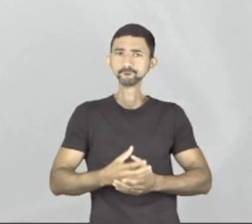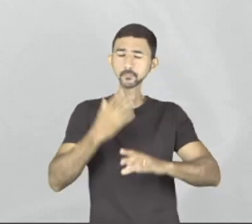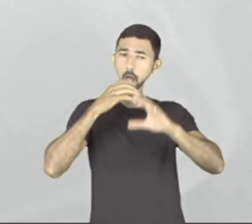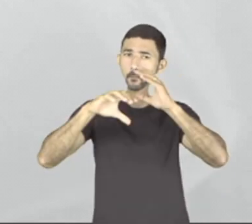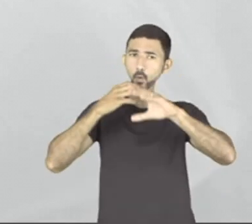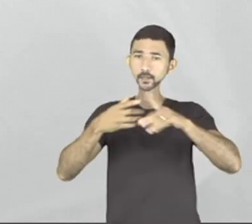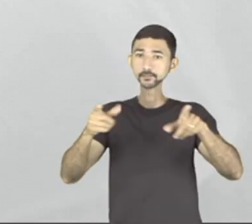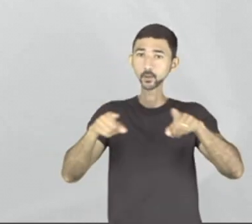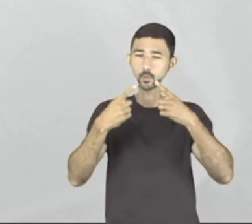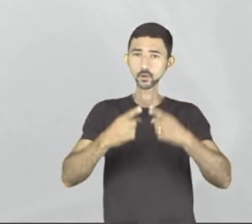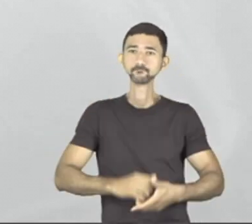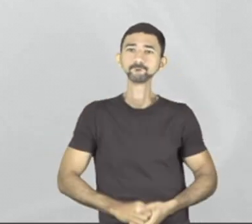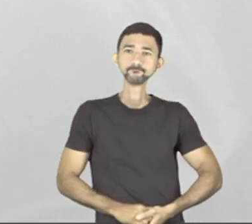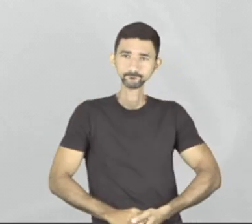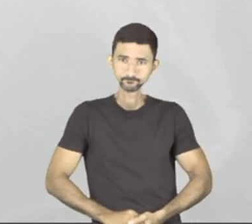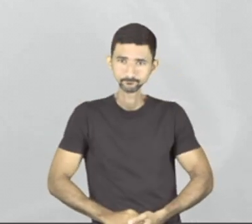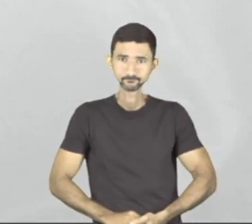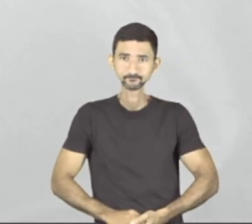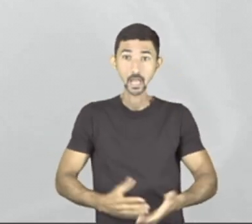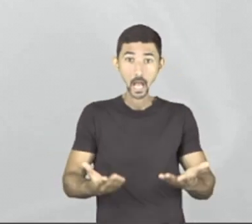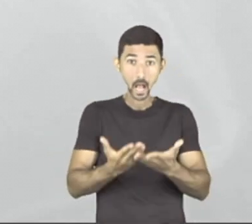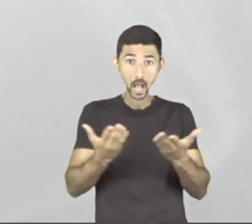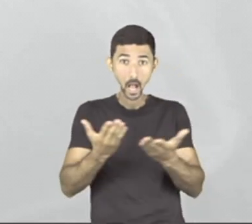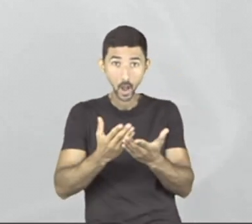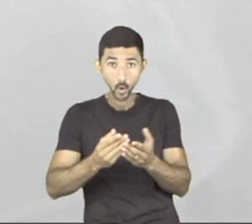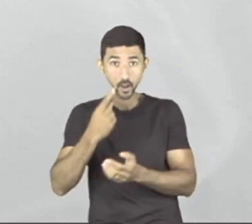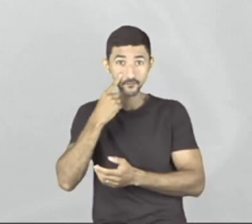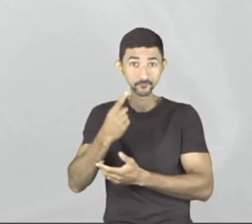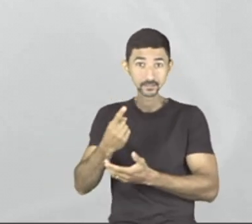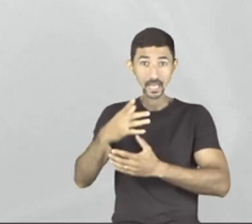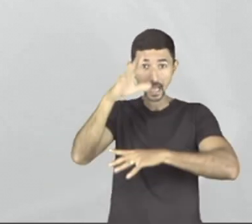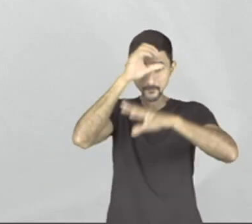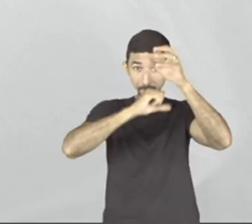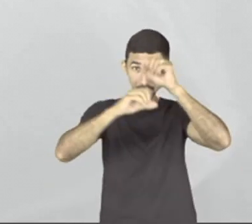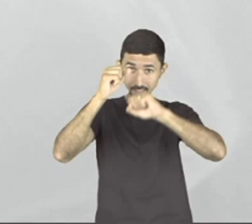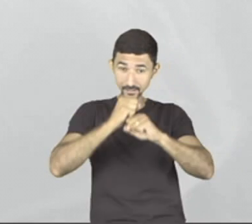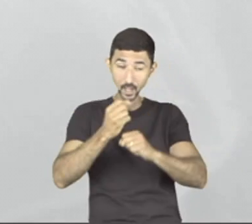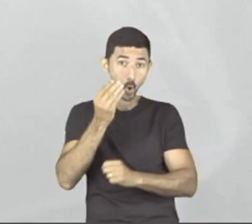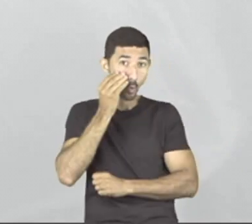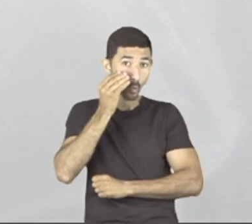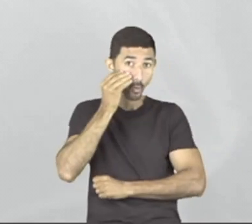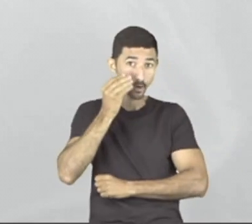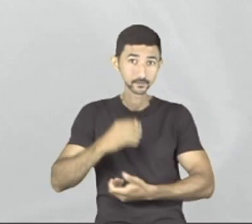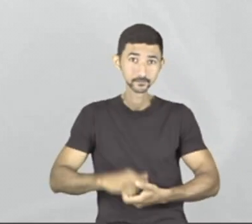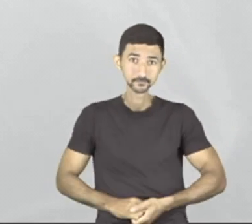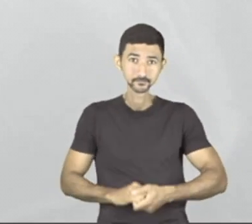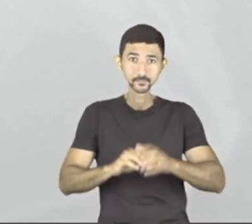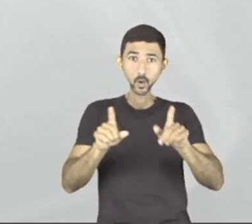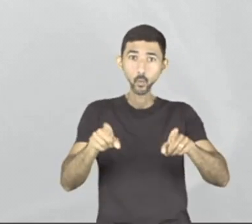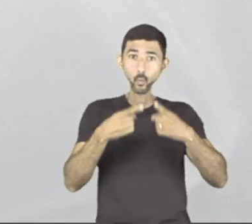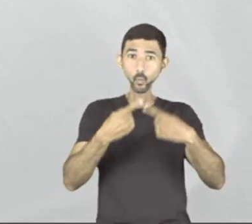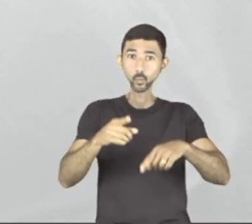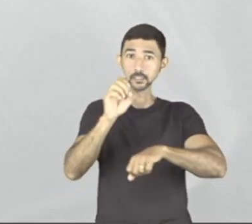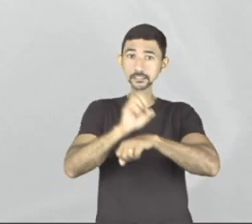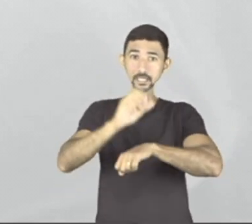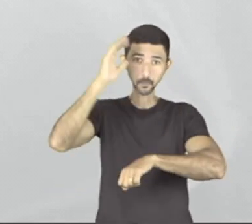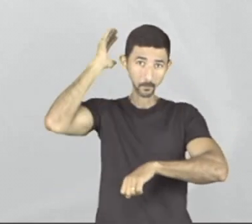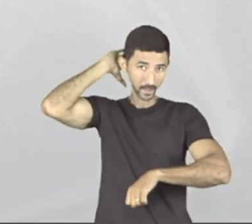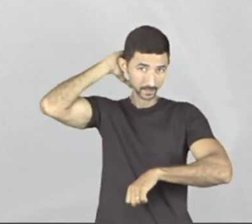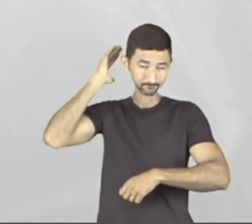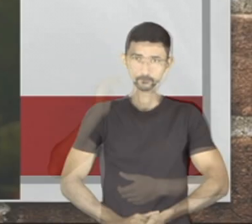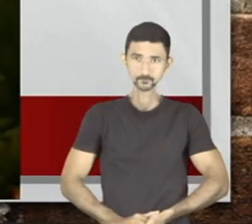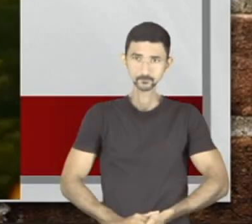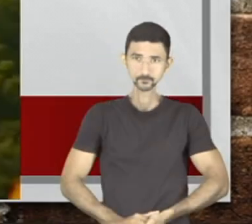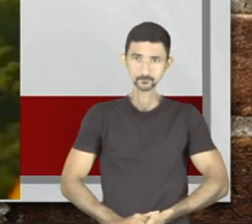e coral. Agora a gente vai observar, vocês vão aprender, presta atenção, o hino do estado do